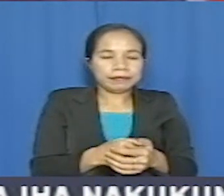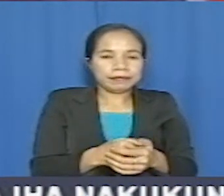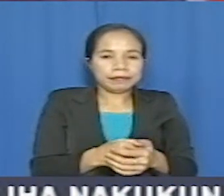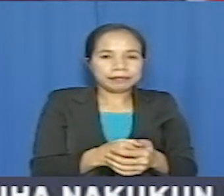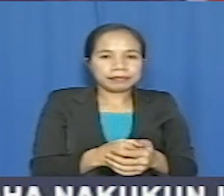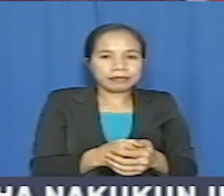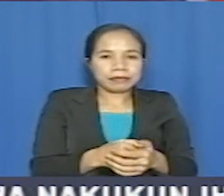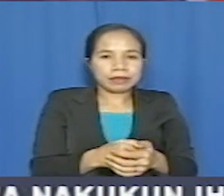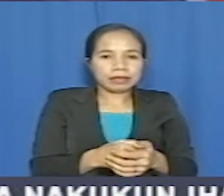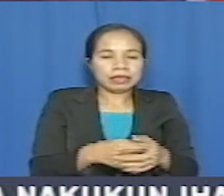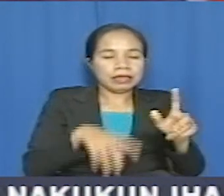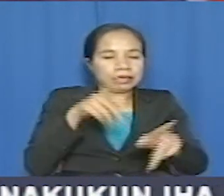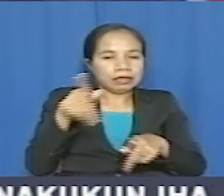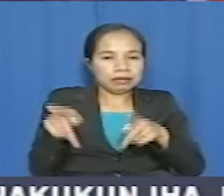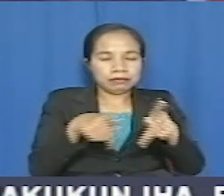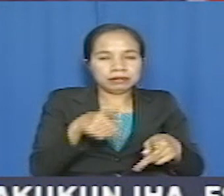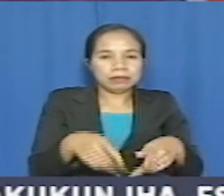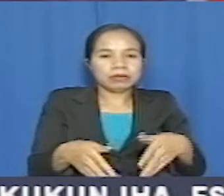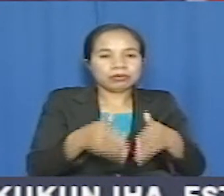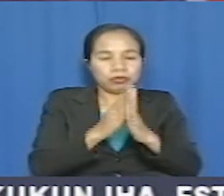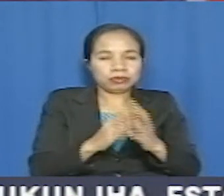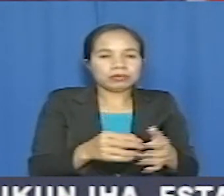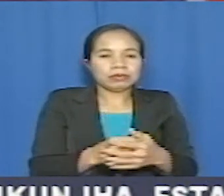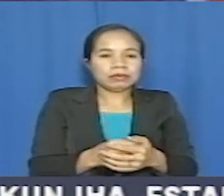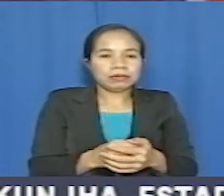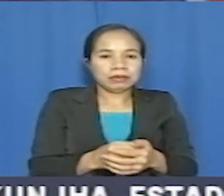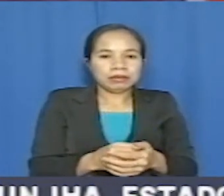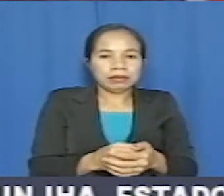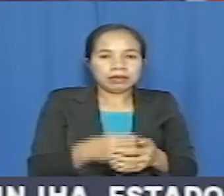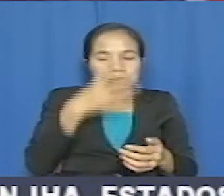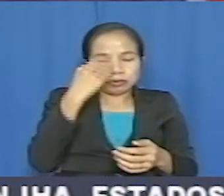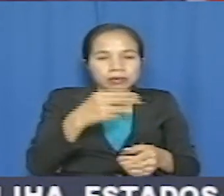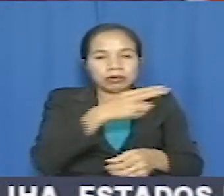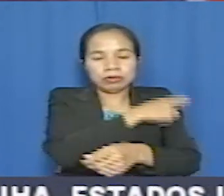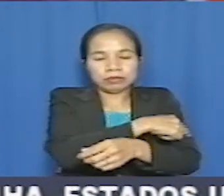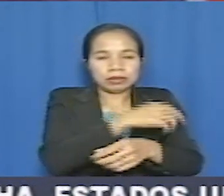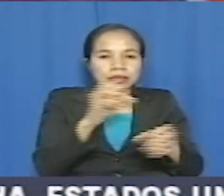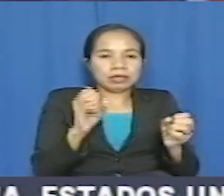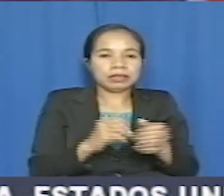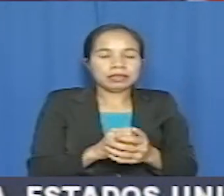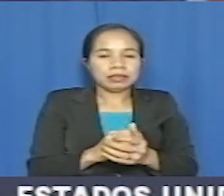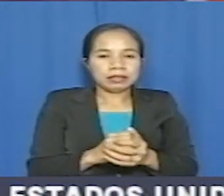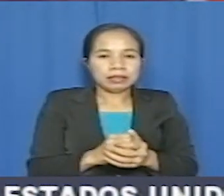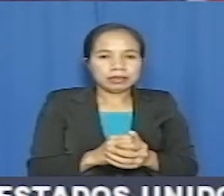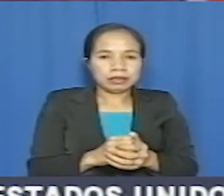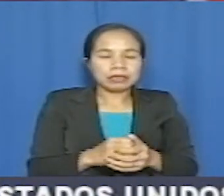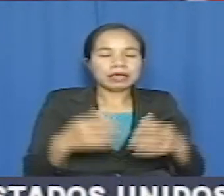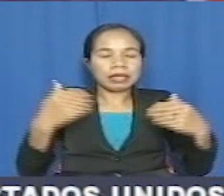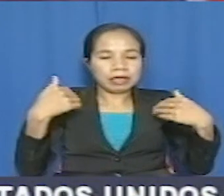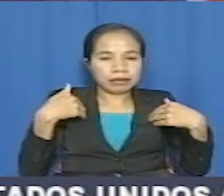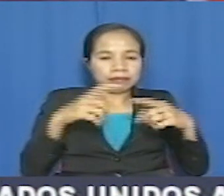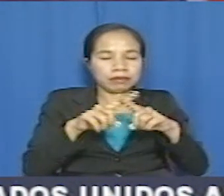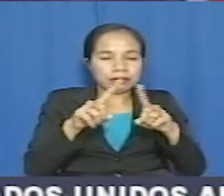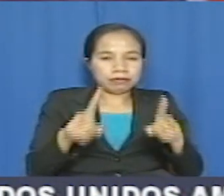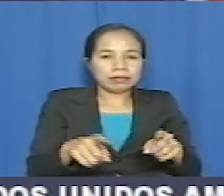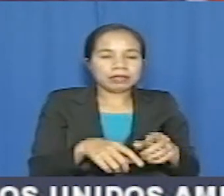kasus aumenta depois emamos é mas bem mas custa tu baixa né lá o ser custa lá é mas bem condição né mas obriga ser tu baixa né ia exemplo ser